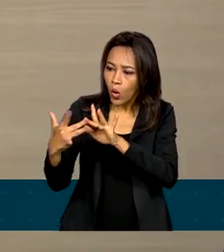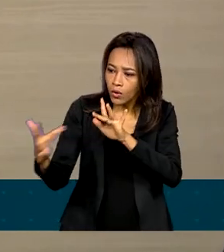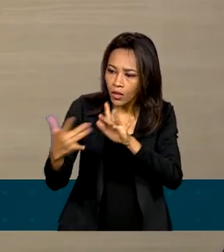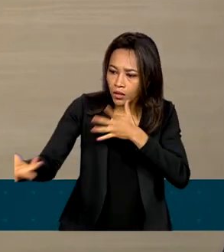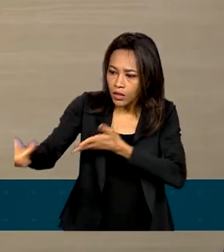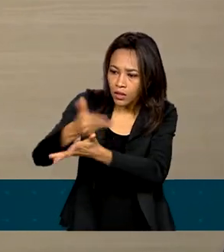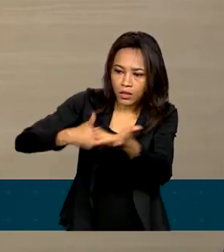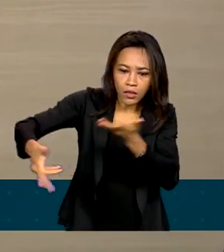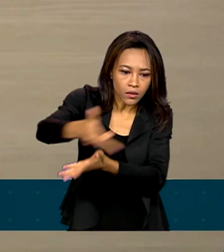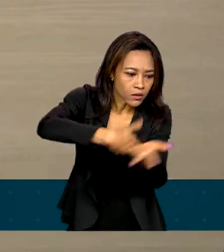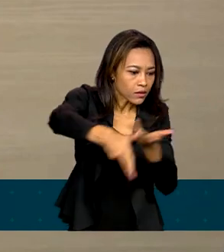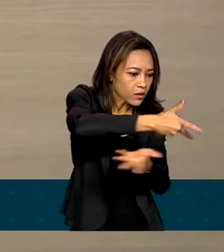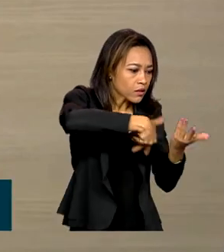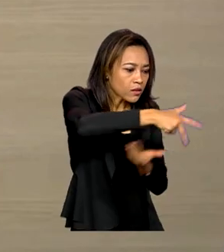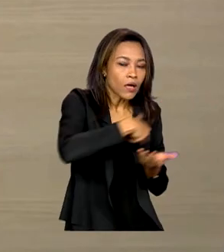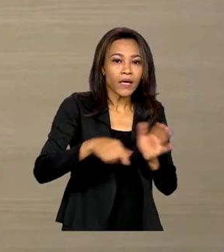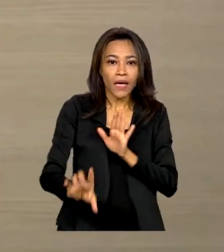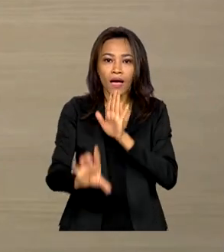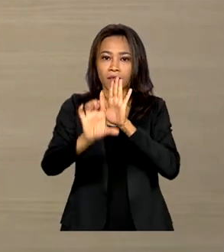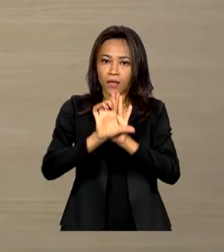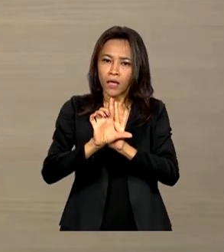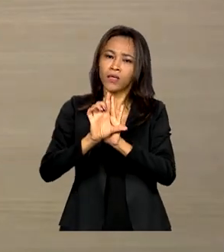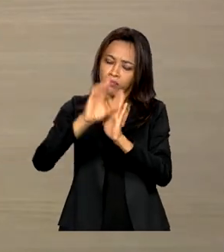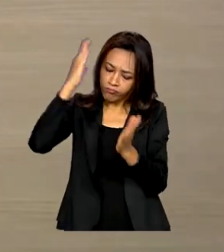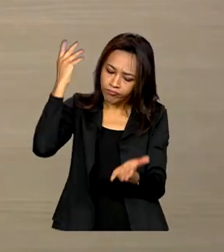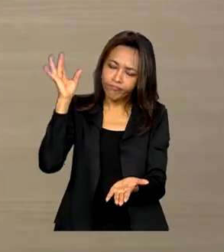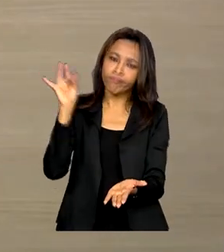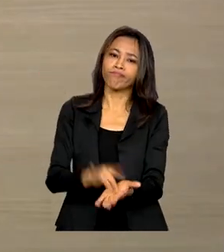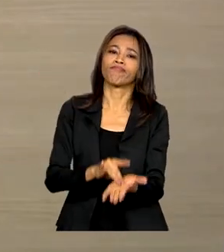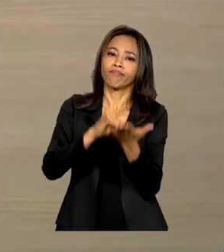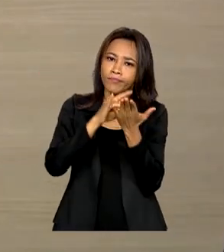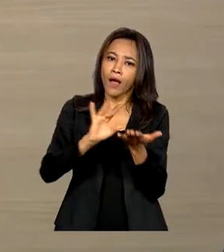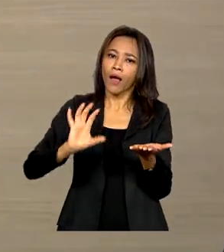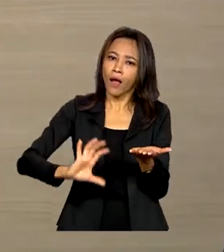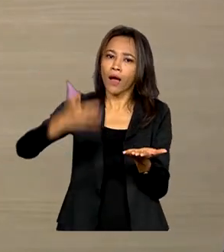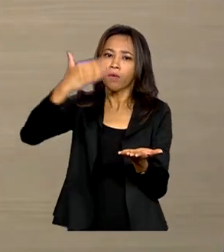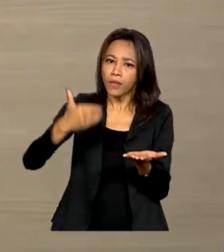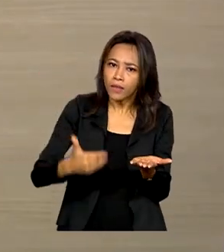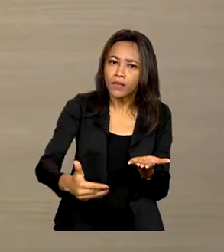fazer com que as leis sejam efetivadas, políticas públicas sejam construídas em melhoria do nosso povo.